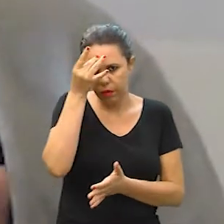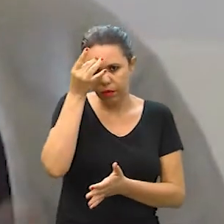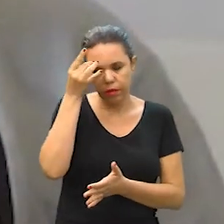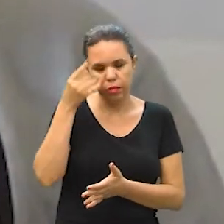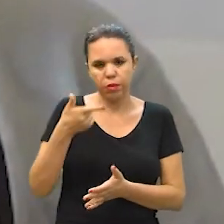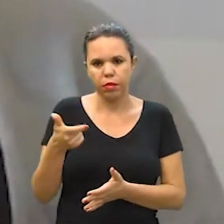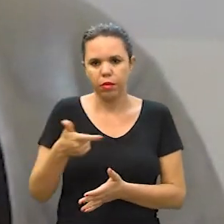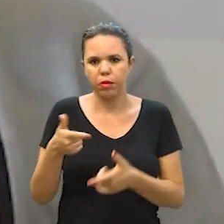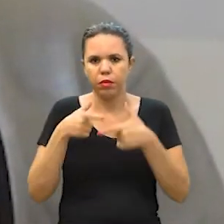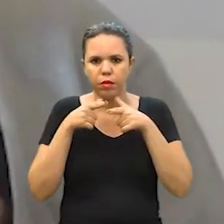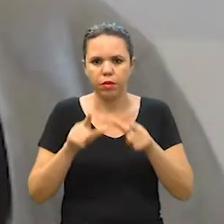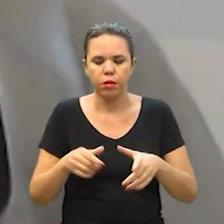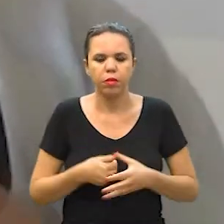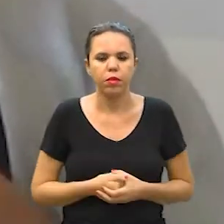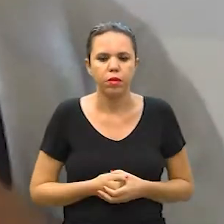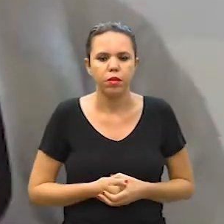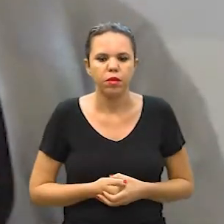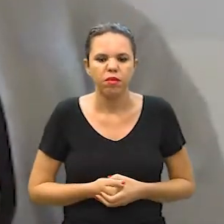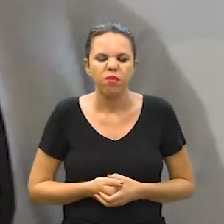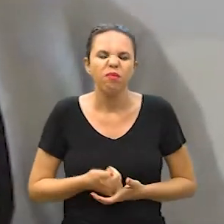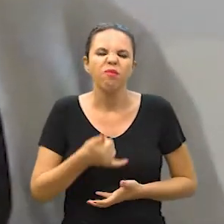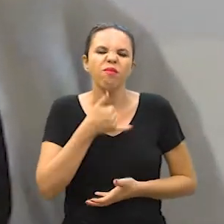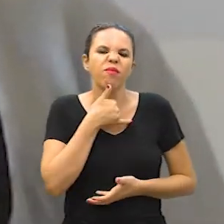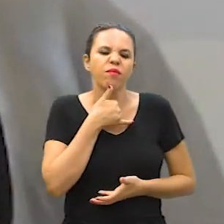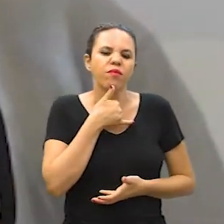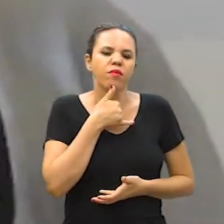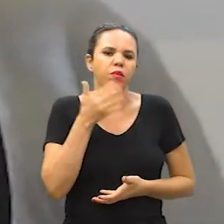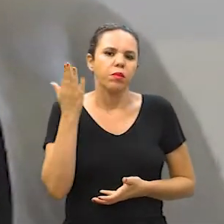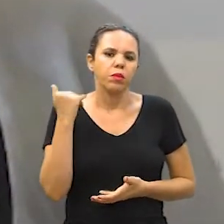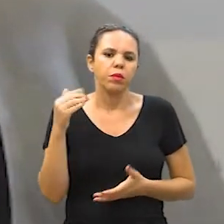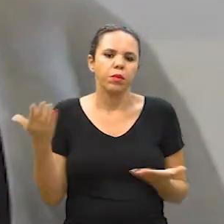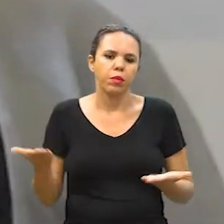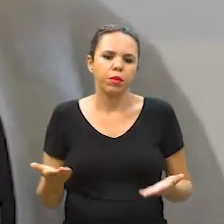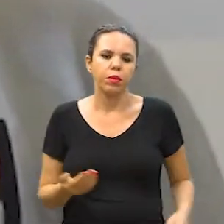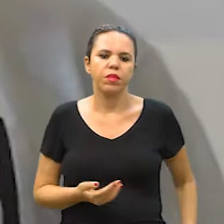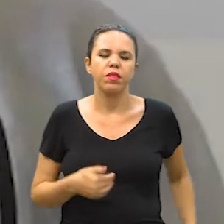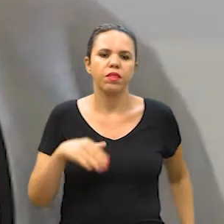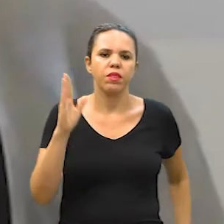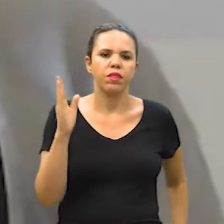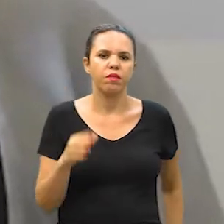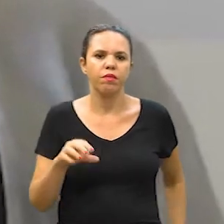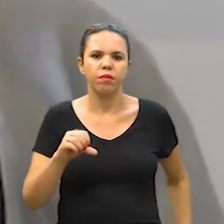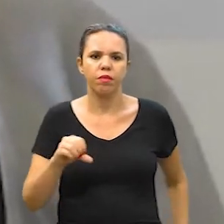uma segunda língua. Infelizmente, sabemos hoje que mais de